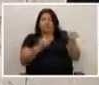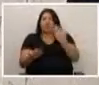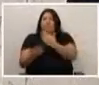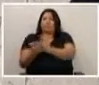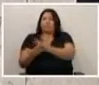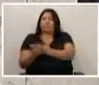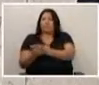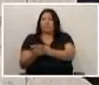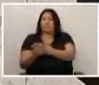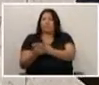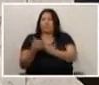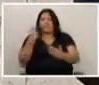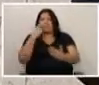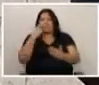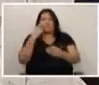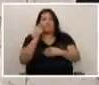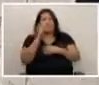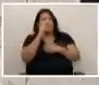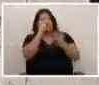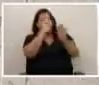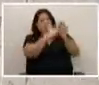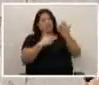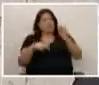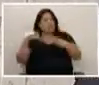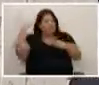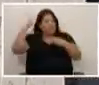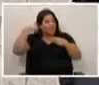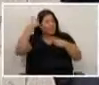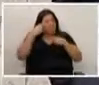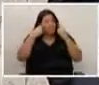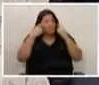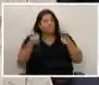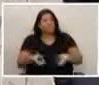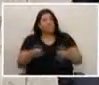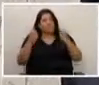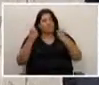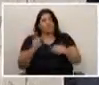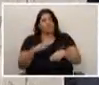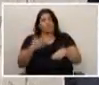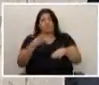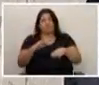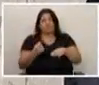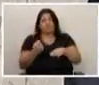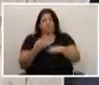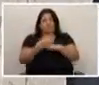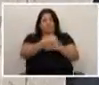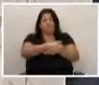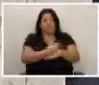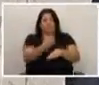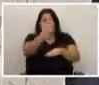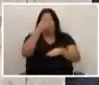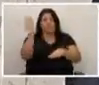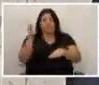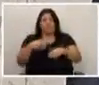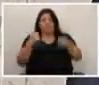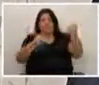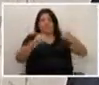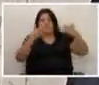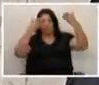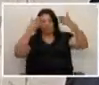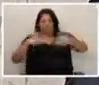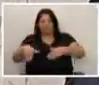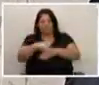Foi levantadas as imagens do local. As imagens do local mostram o seguinte: por volta de 1h30 da manhã, 2h, o carro chega na rua João Machado,